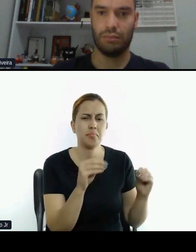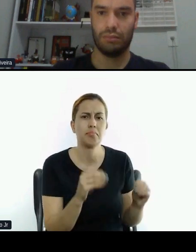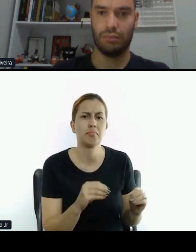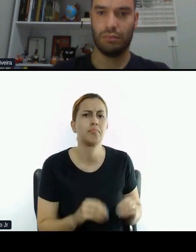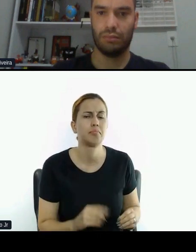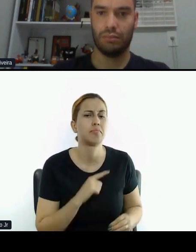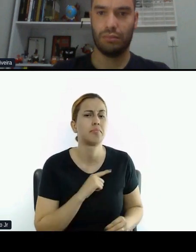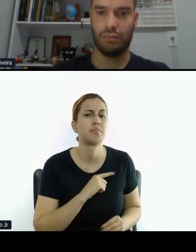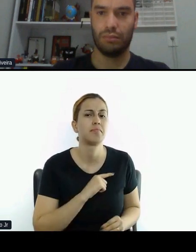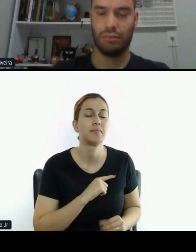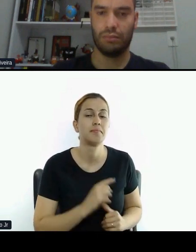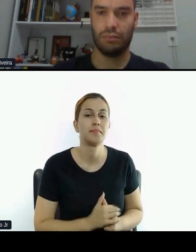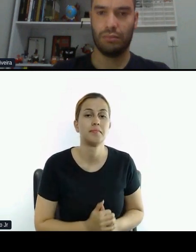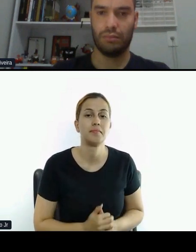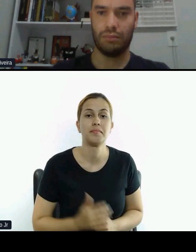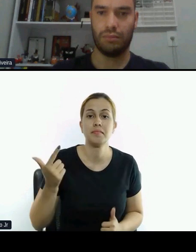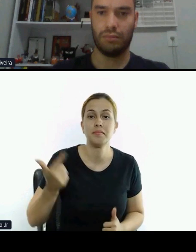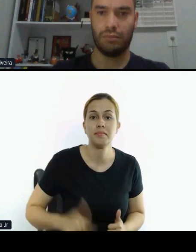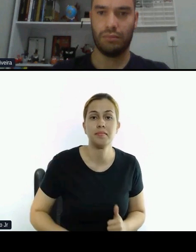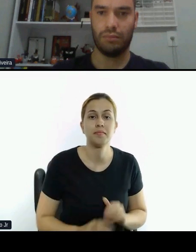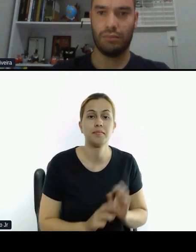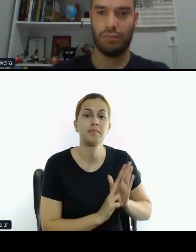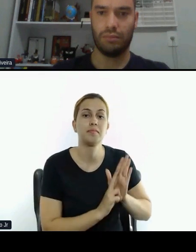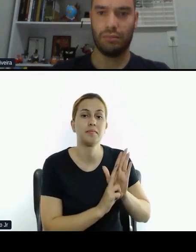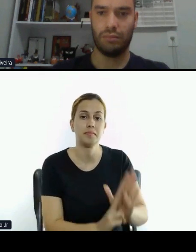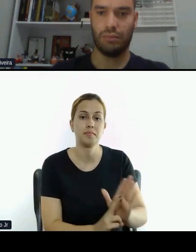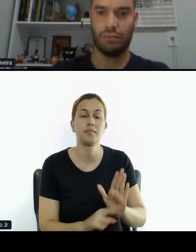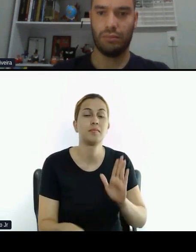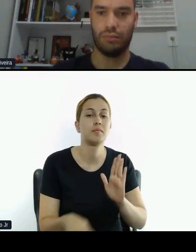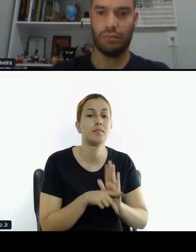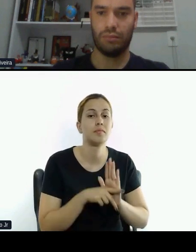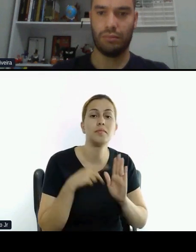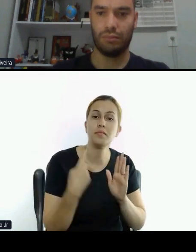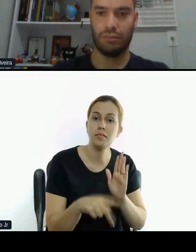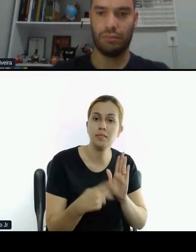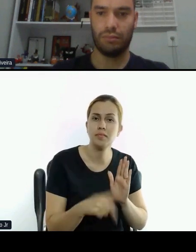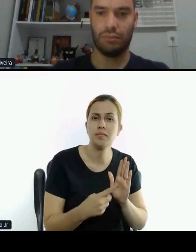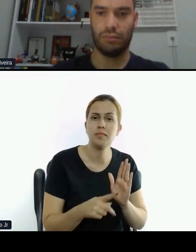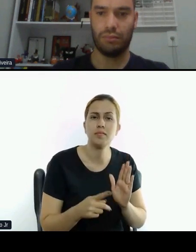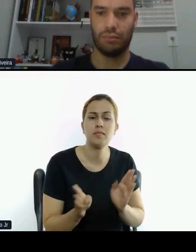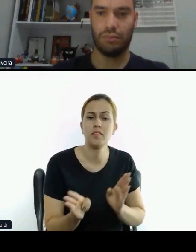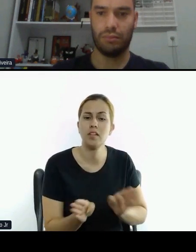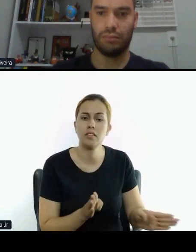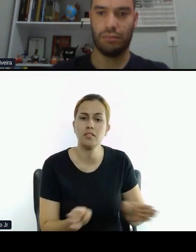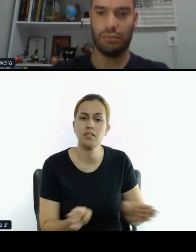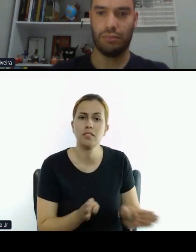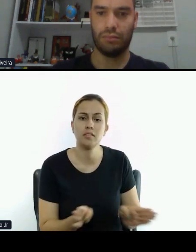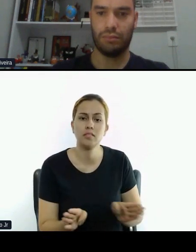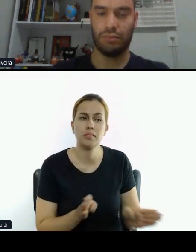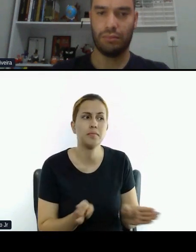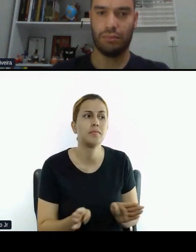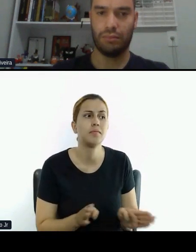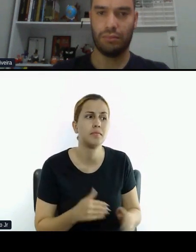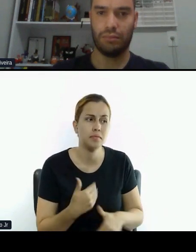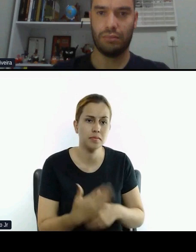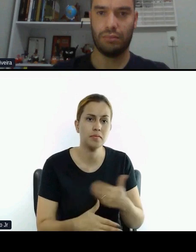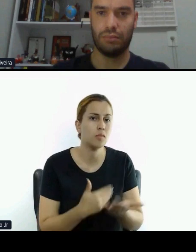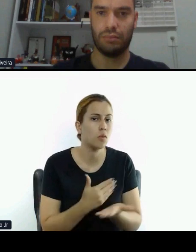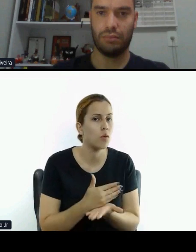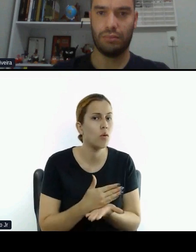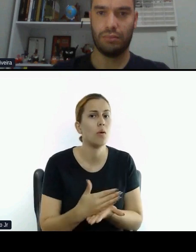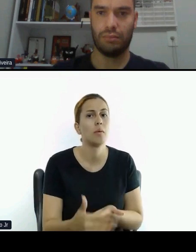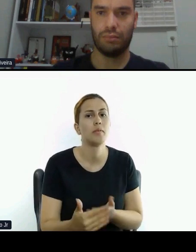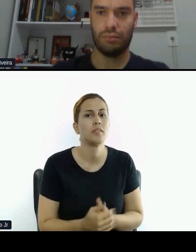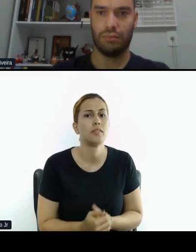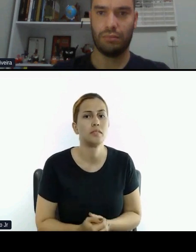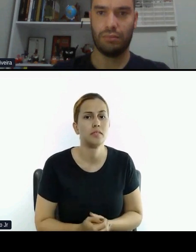além de ter uma referência inicial sobre o assunto acessibilidade para quem ainda está começando. Então,